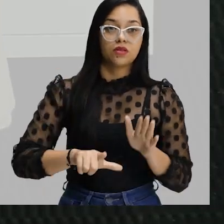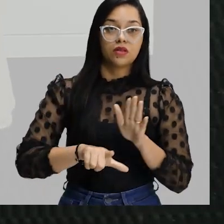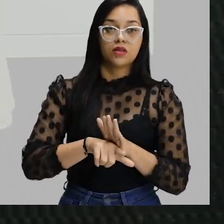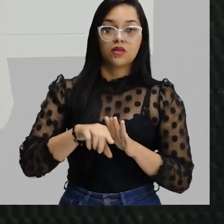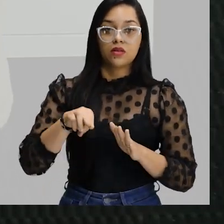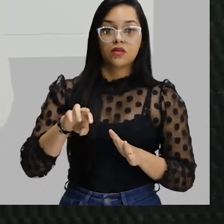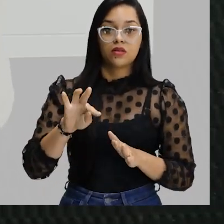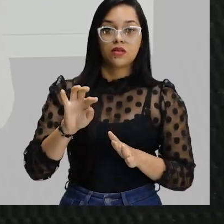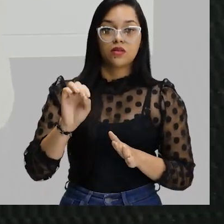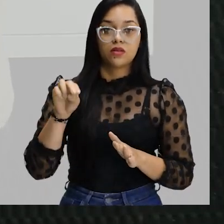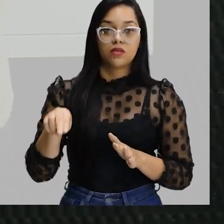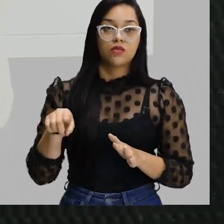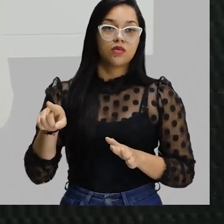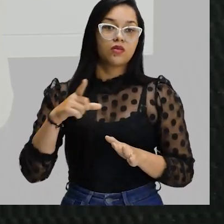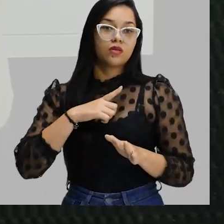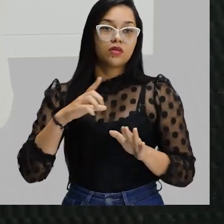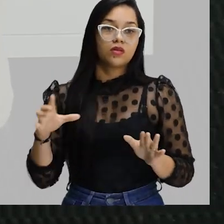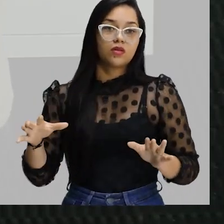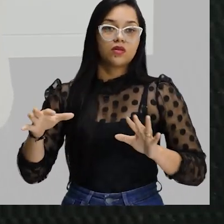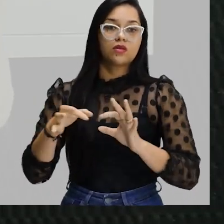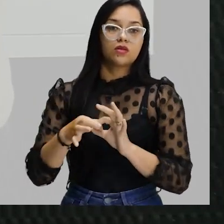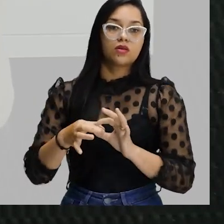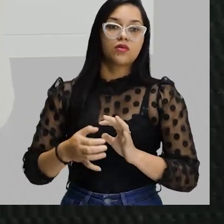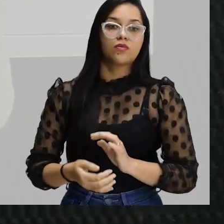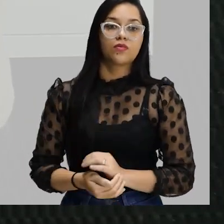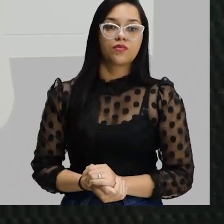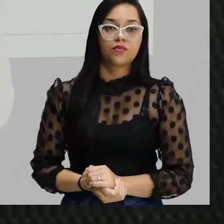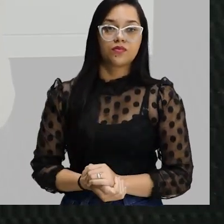Newton, fazendo essa conexão,